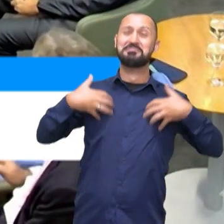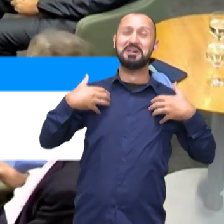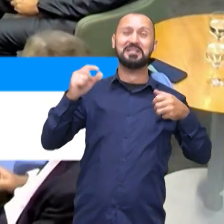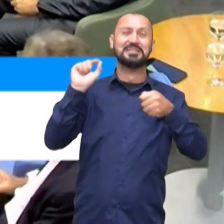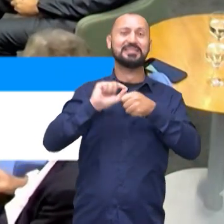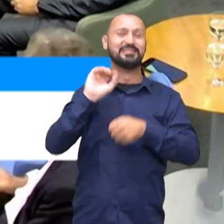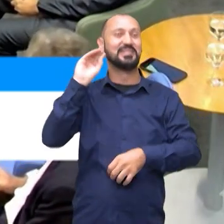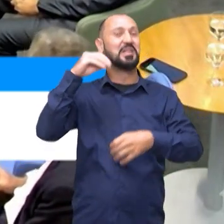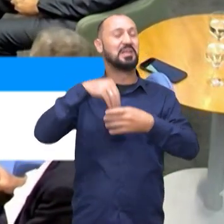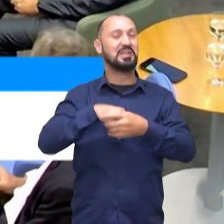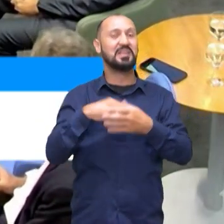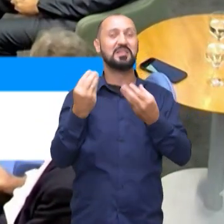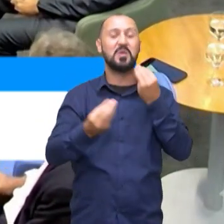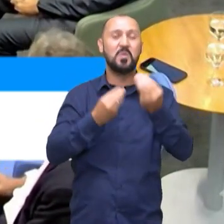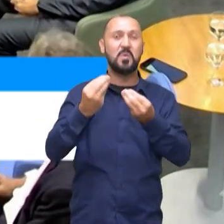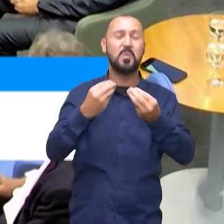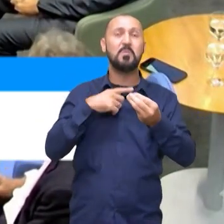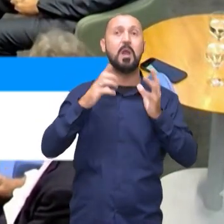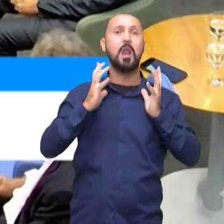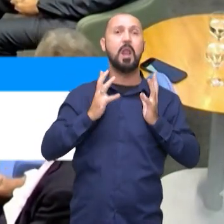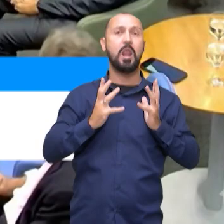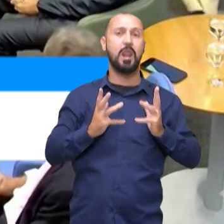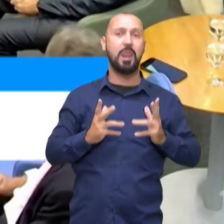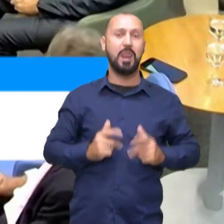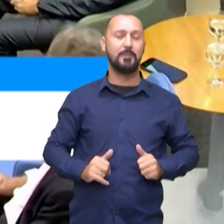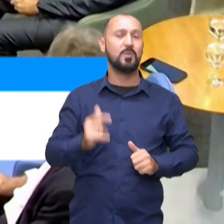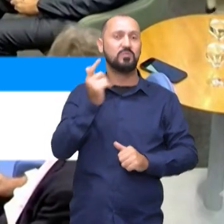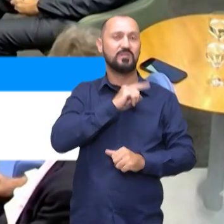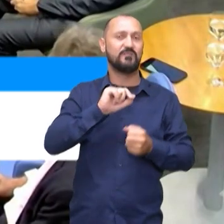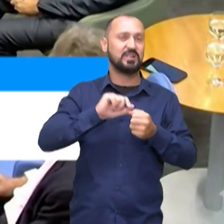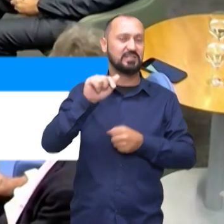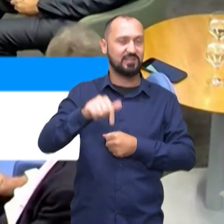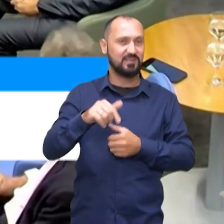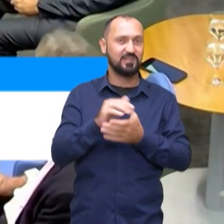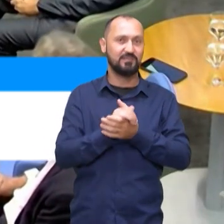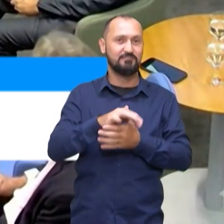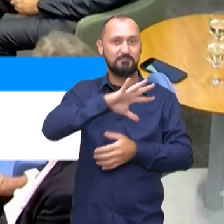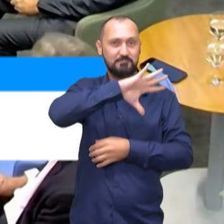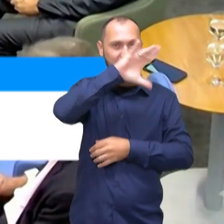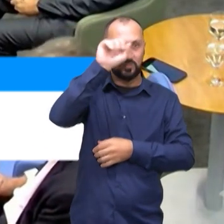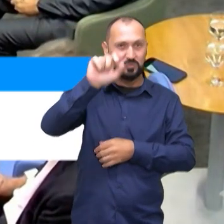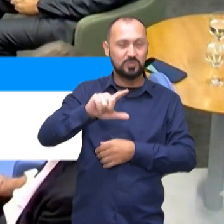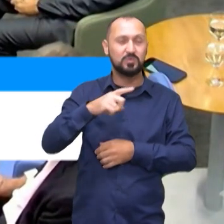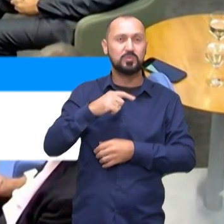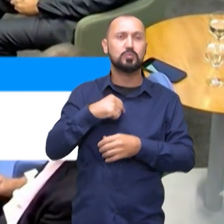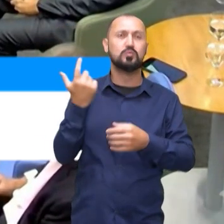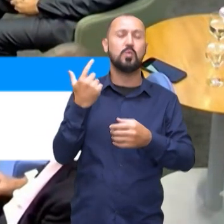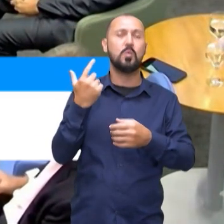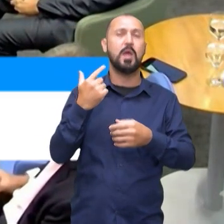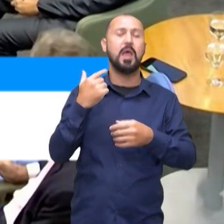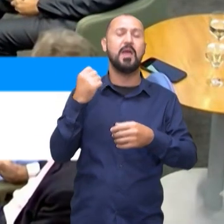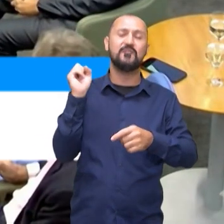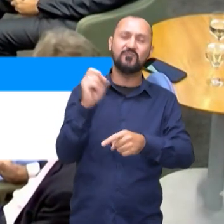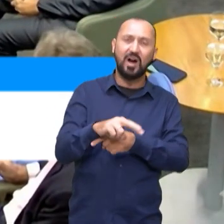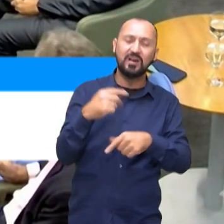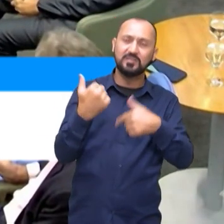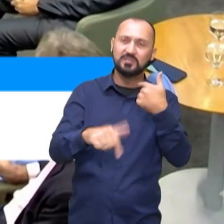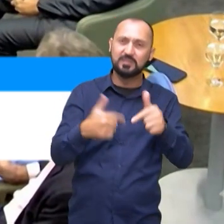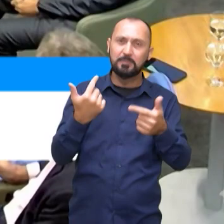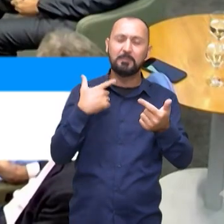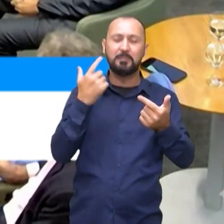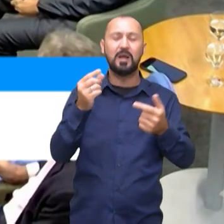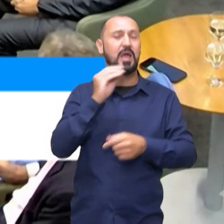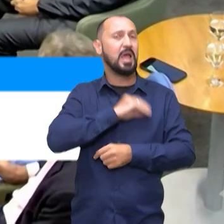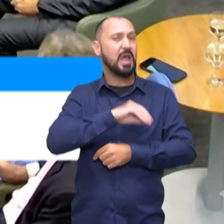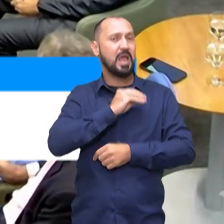orgulho de ter essa produção do combustível mais limpo que nós podemos produzir aqui no Mato Grosso do Sul. Gera emprego, gera